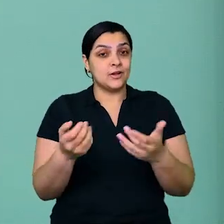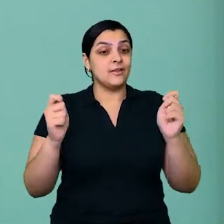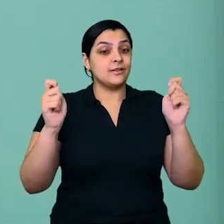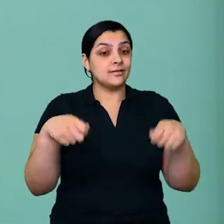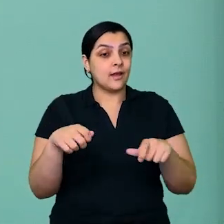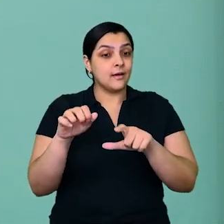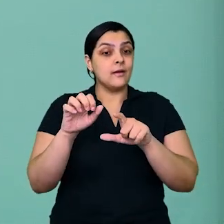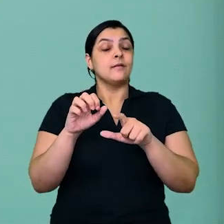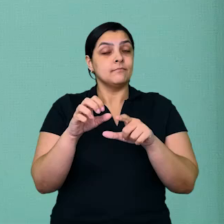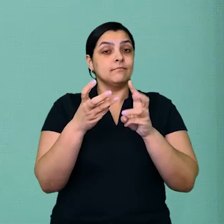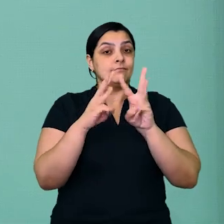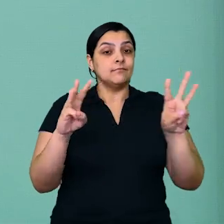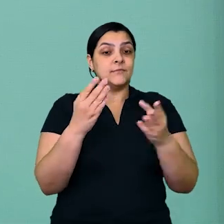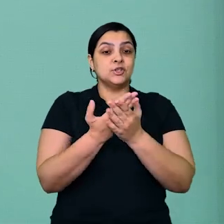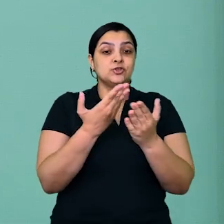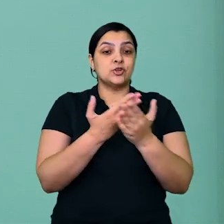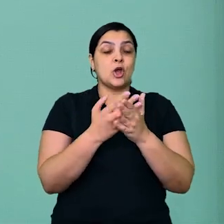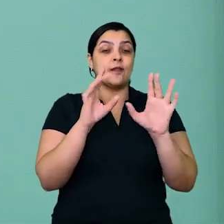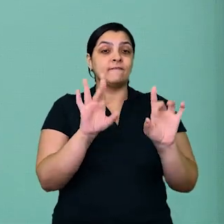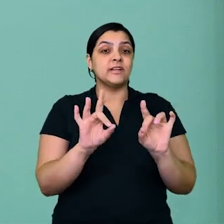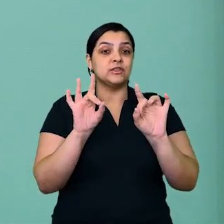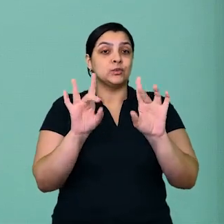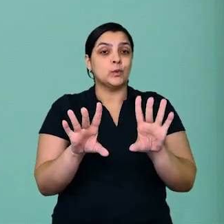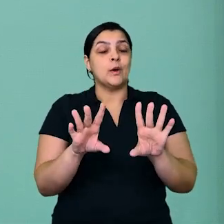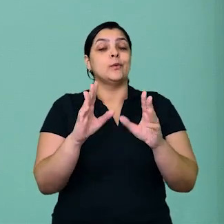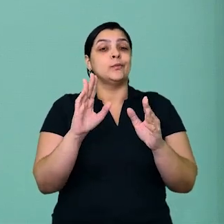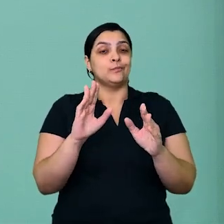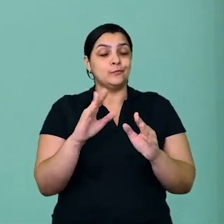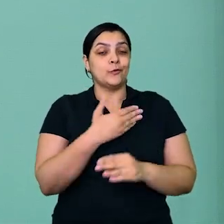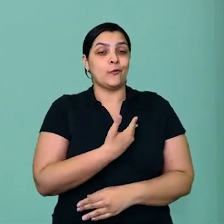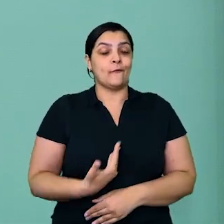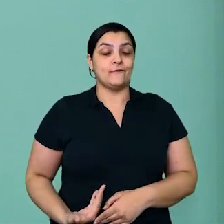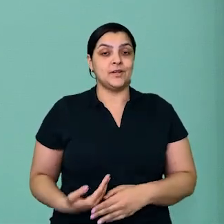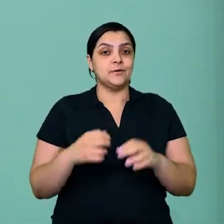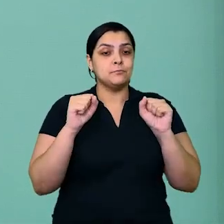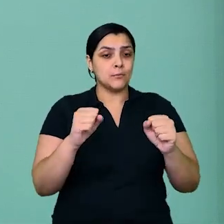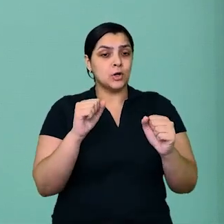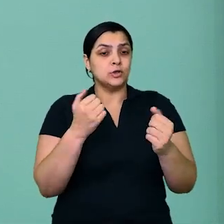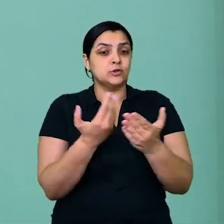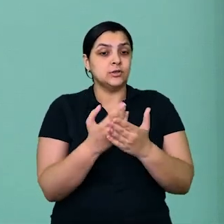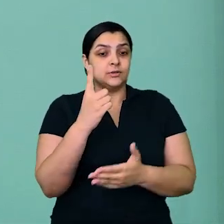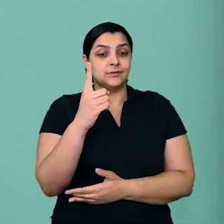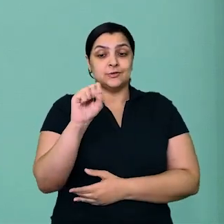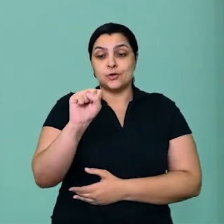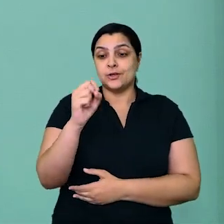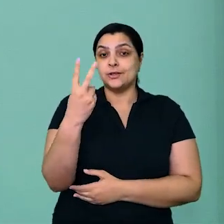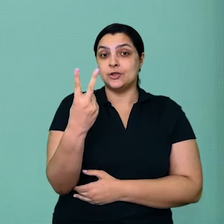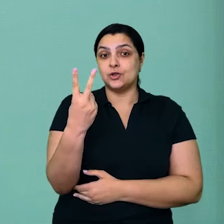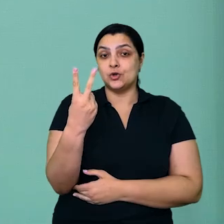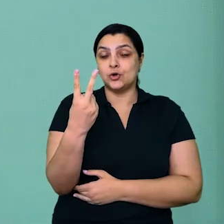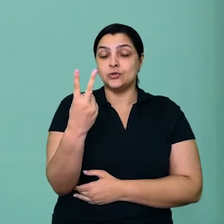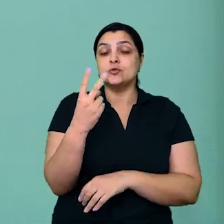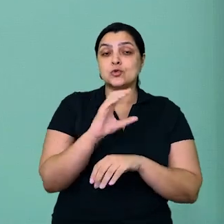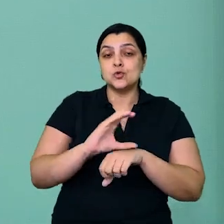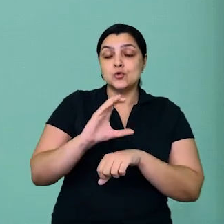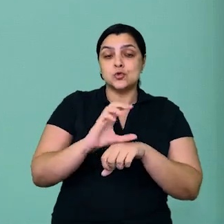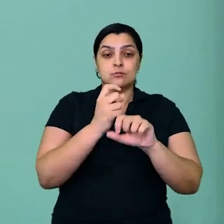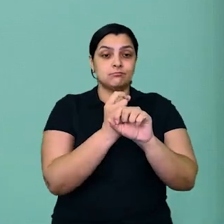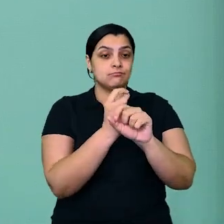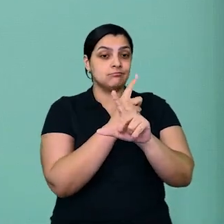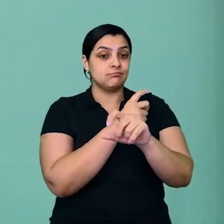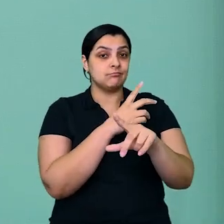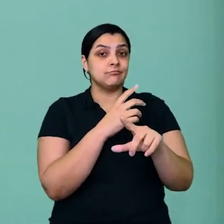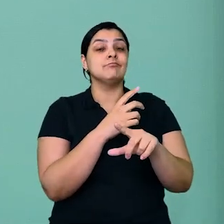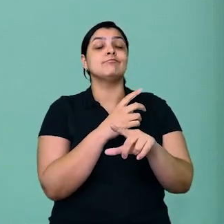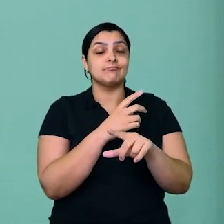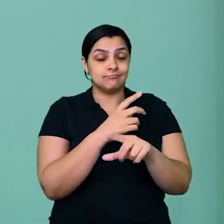acessa o portal da Escola Virtual do Governo. No site é possível escolher entre os 182 cursos à distância selecionados